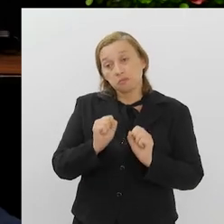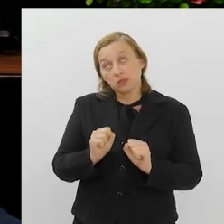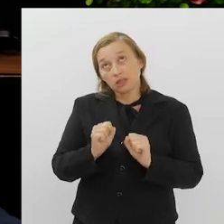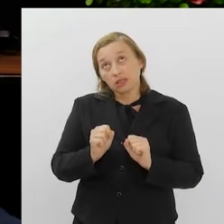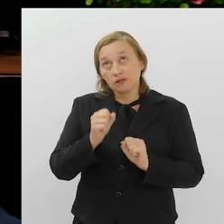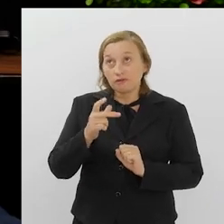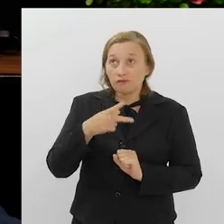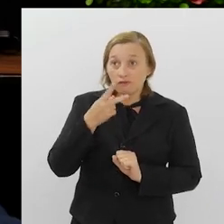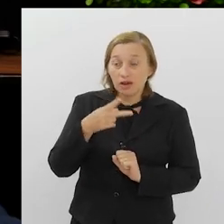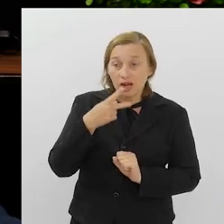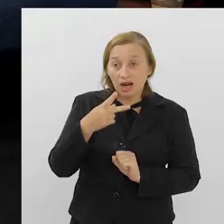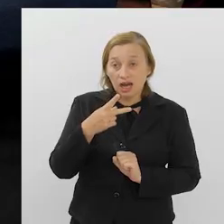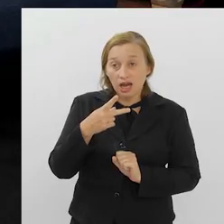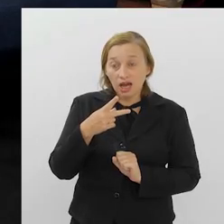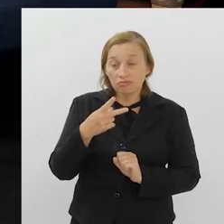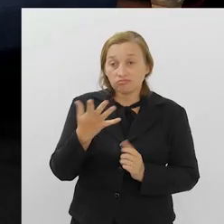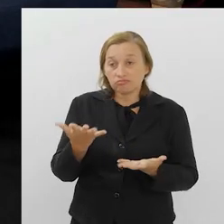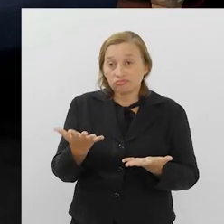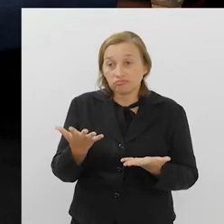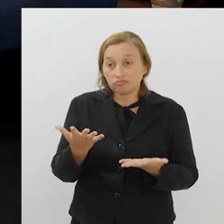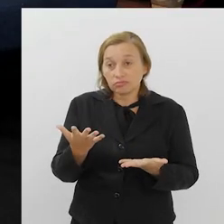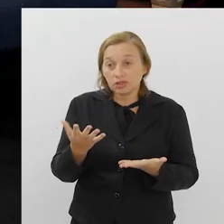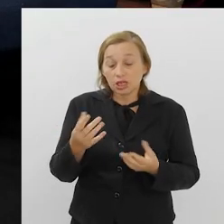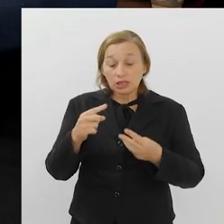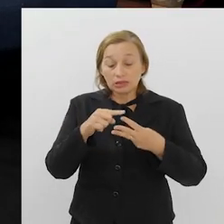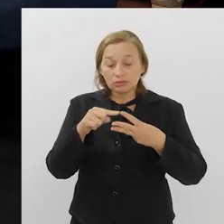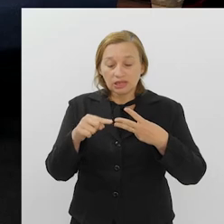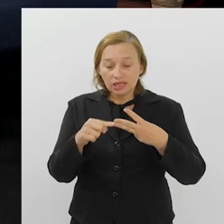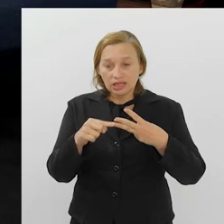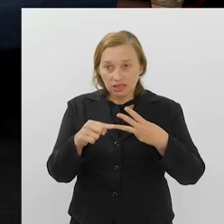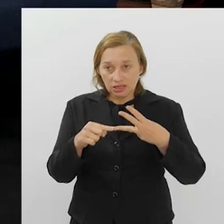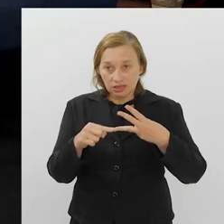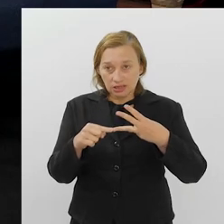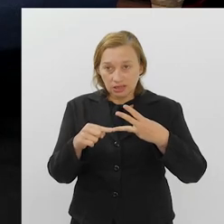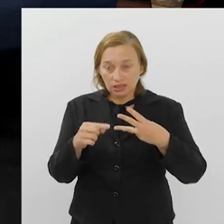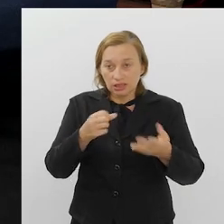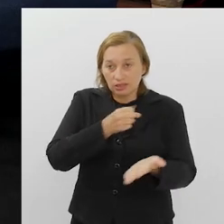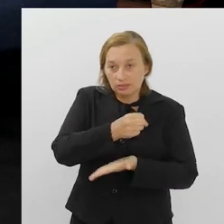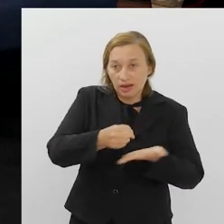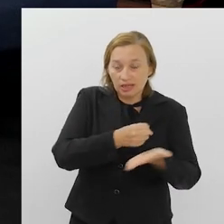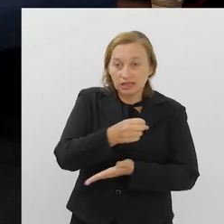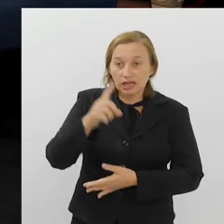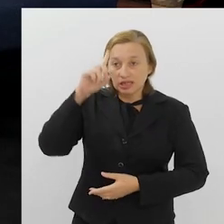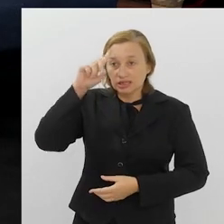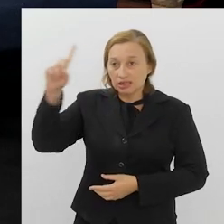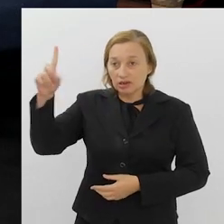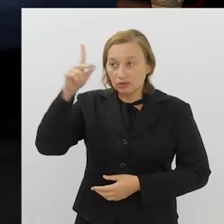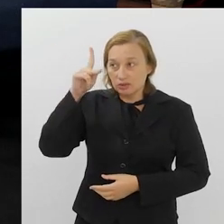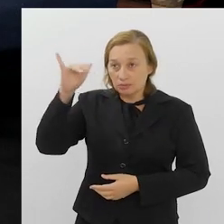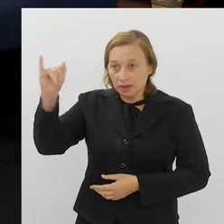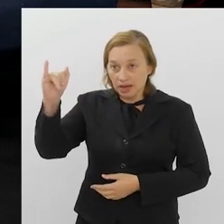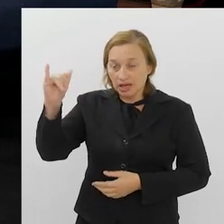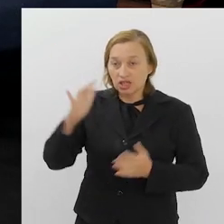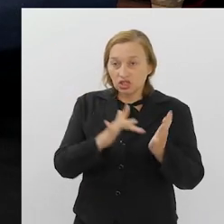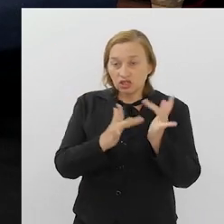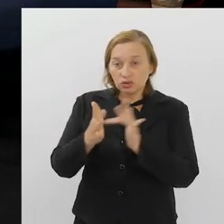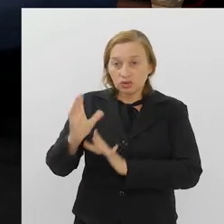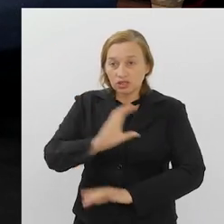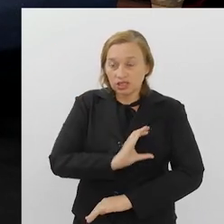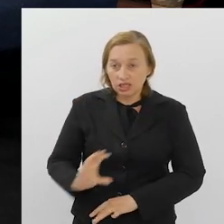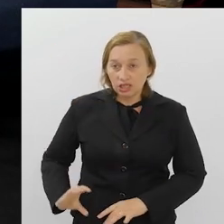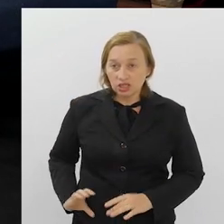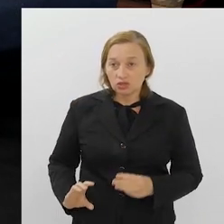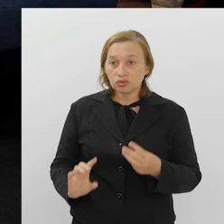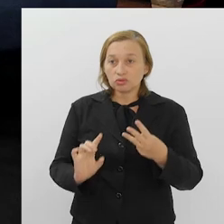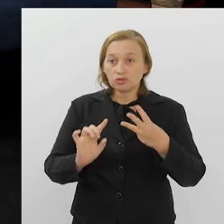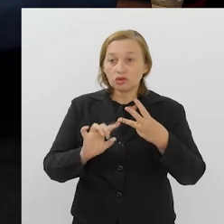poderia colocar um um pilar seria is ou três pilares seriam Deus Pai Jesus Cristo e a família